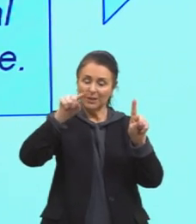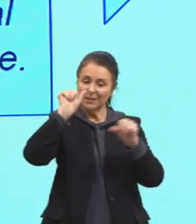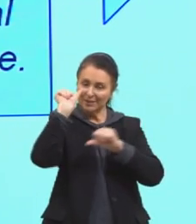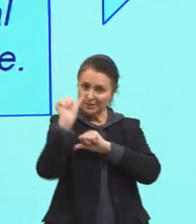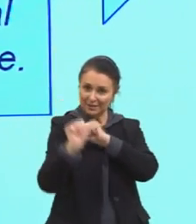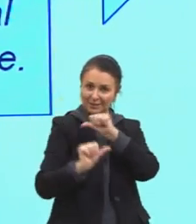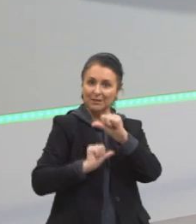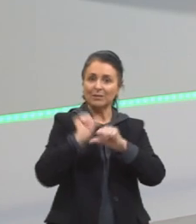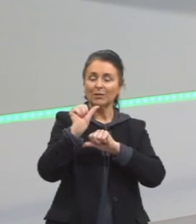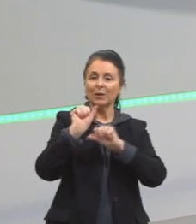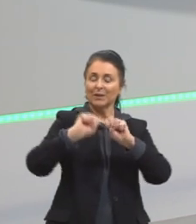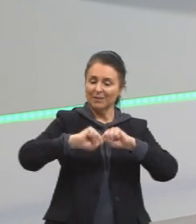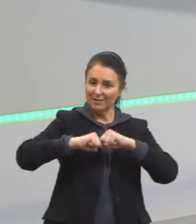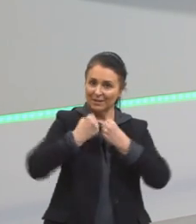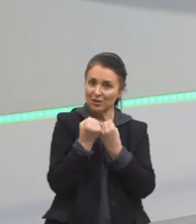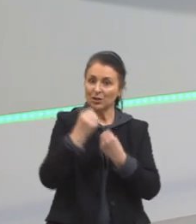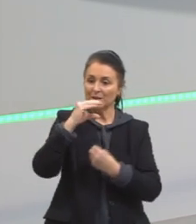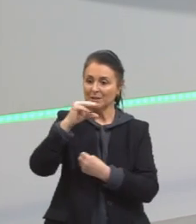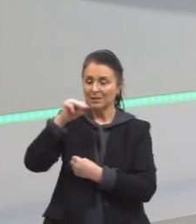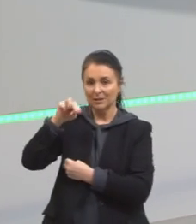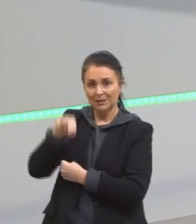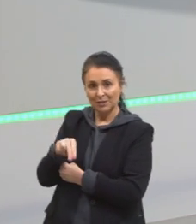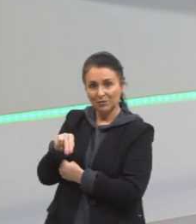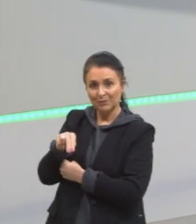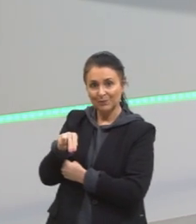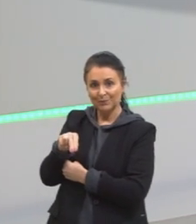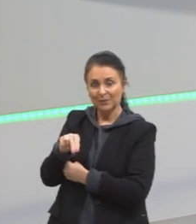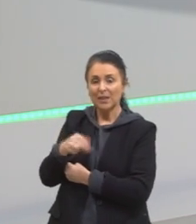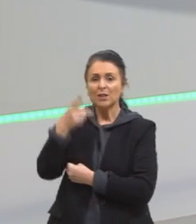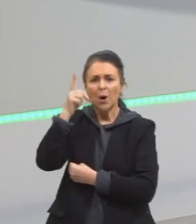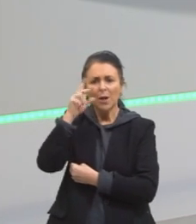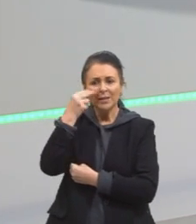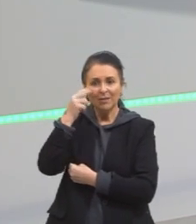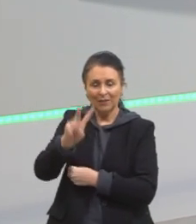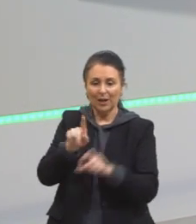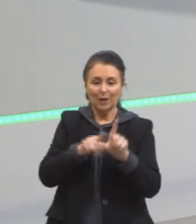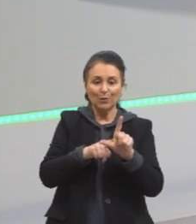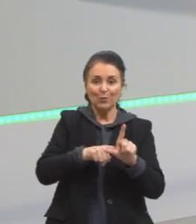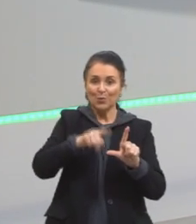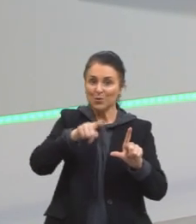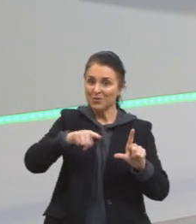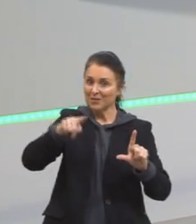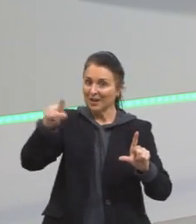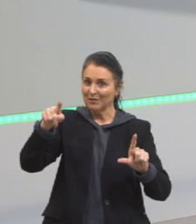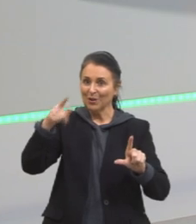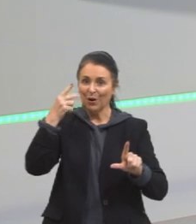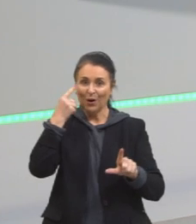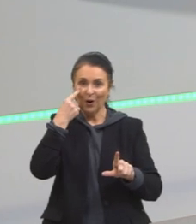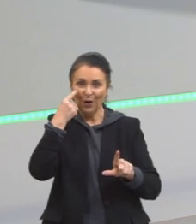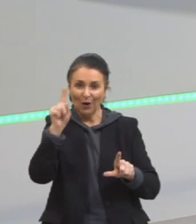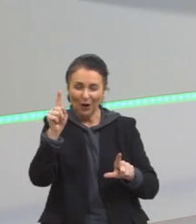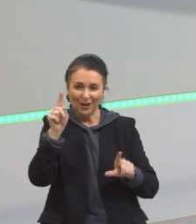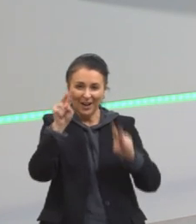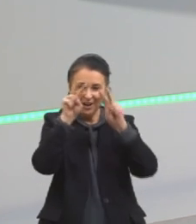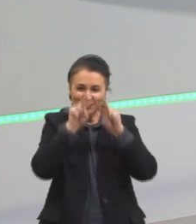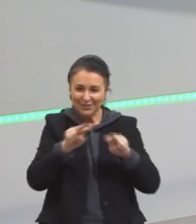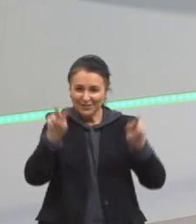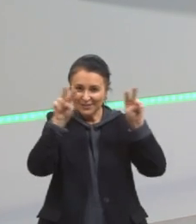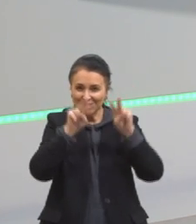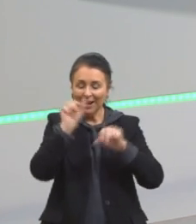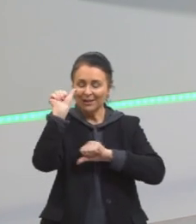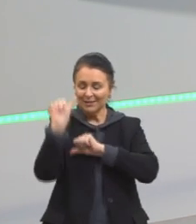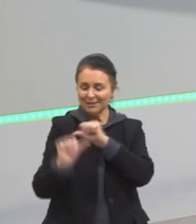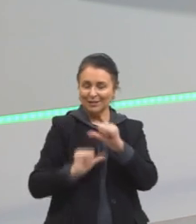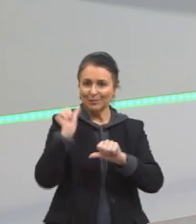em uma energia cinética né então aqui a gente consegue ver nos gráficos tá Pessoal vocês conseguindo visualizar a